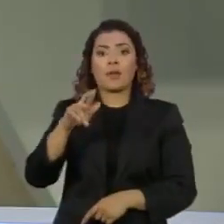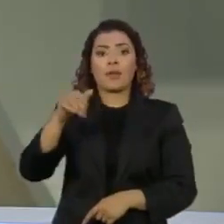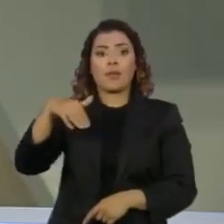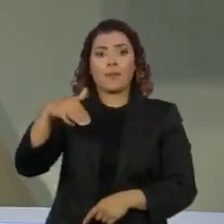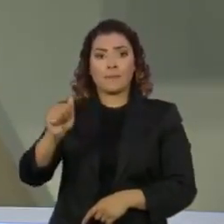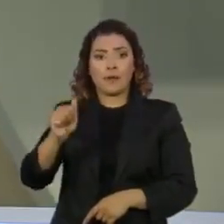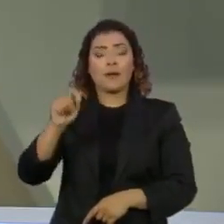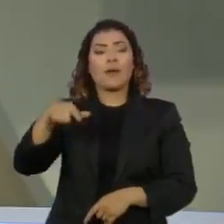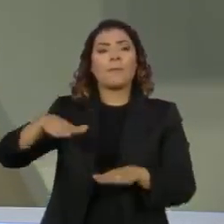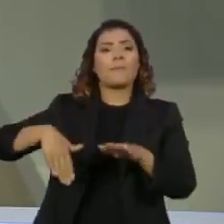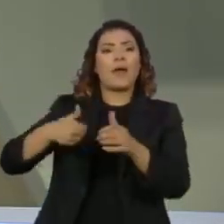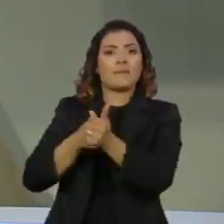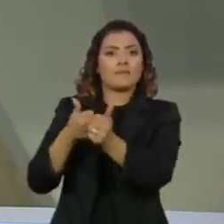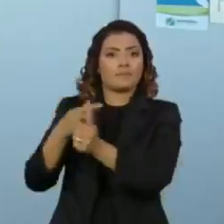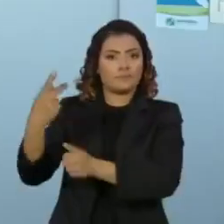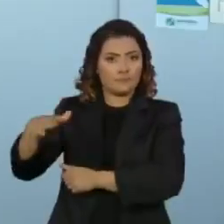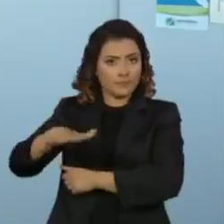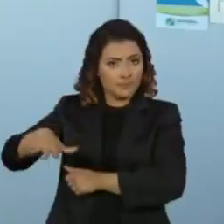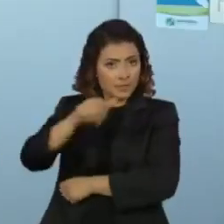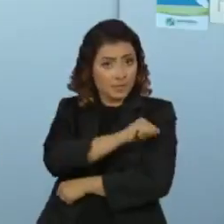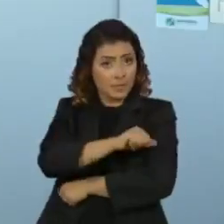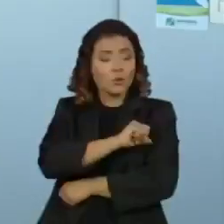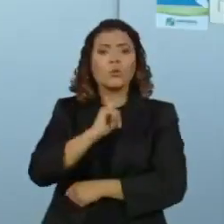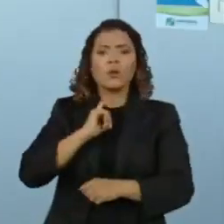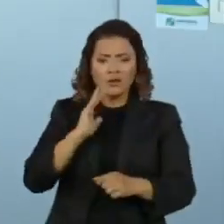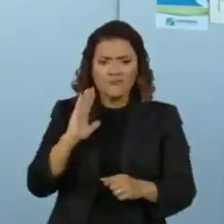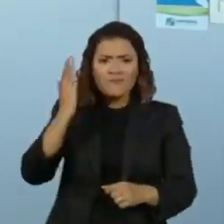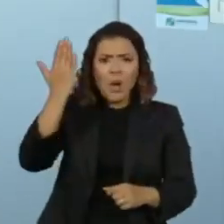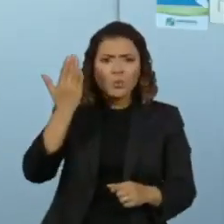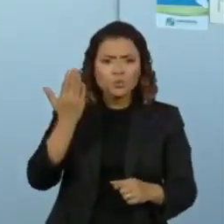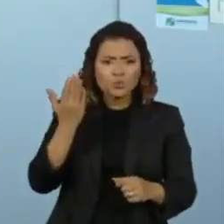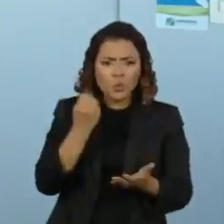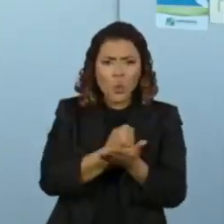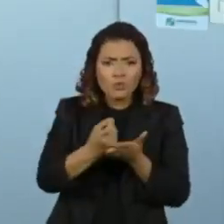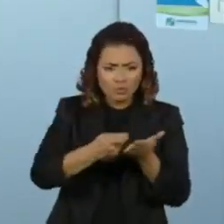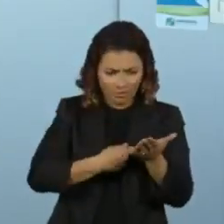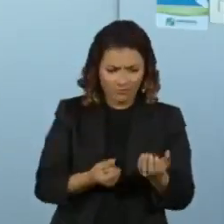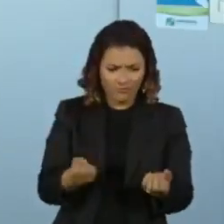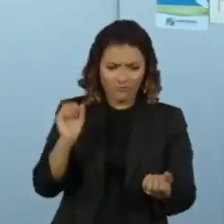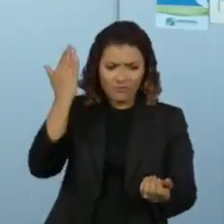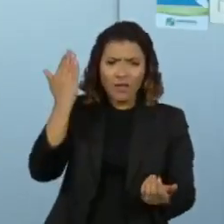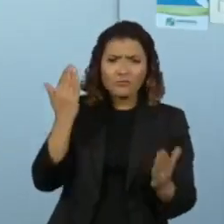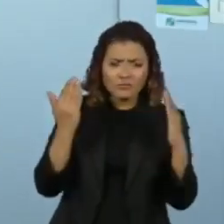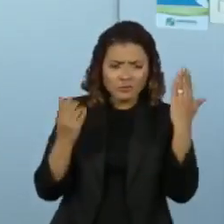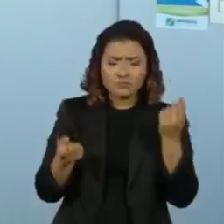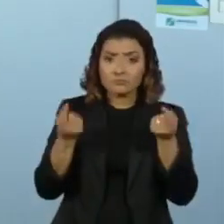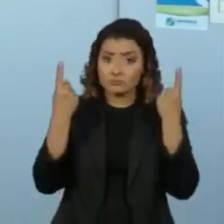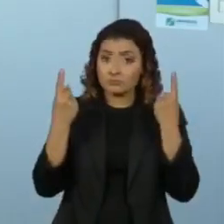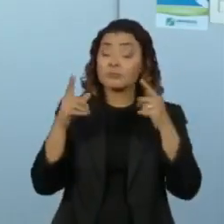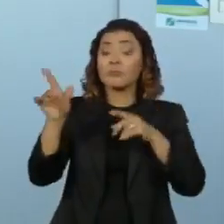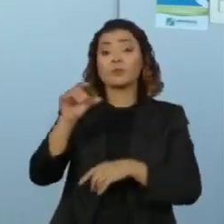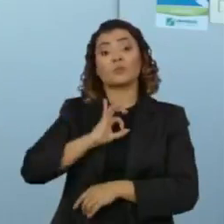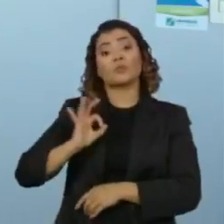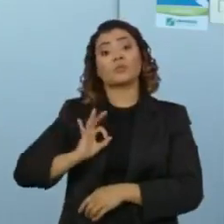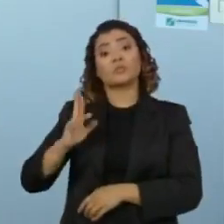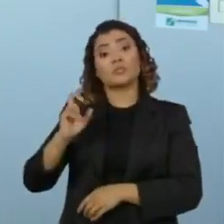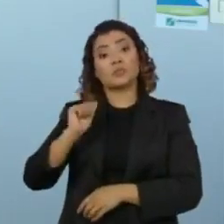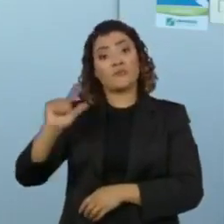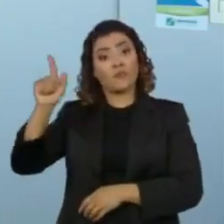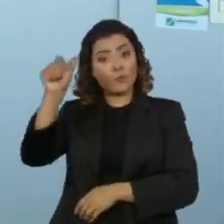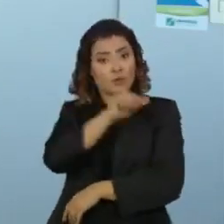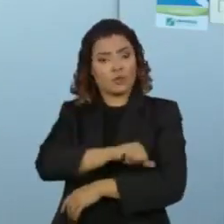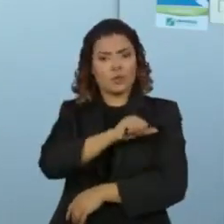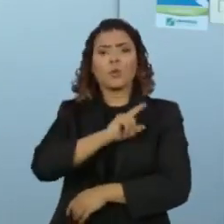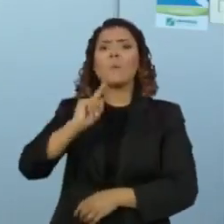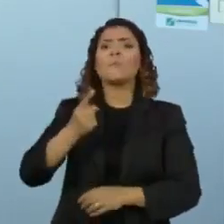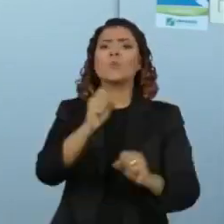operação contra a fraude tributária. Segundo a força-tarefa do Ministério Público e da Polícia Civil do Rio de Janeiro, mais de